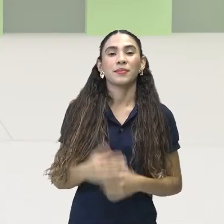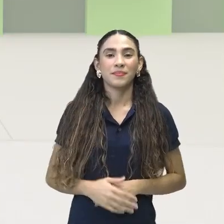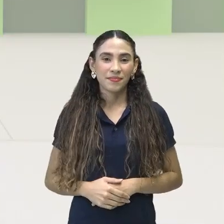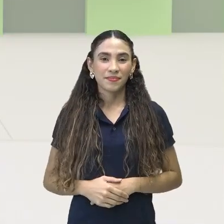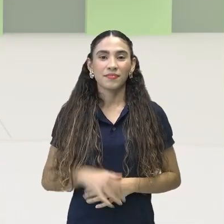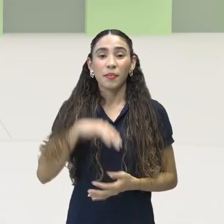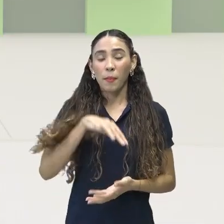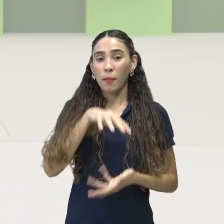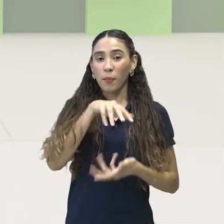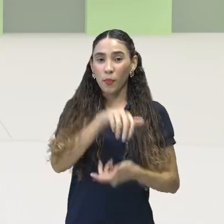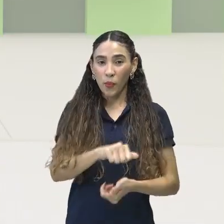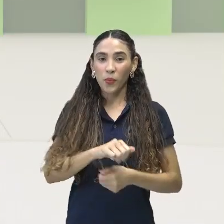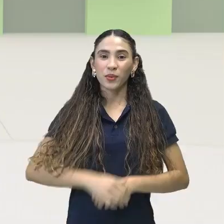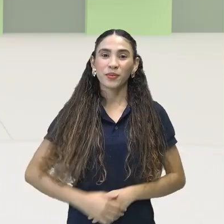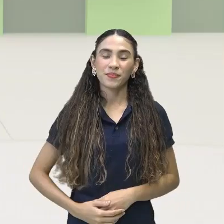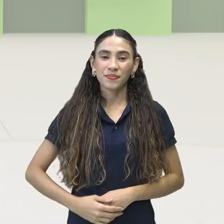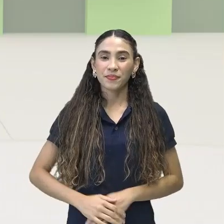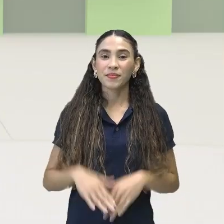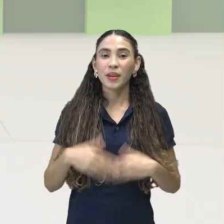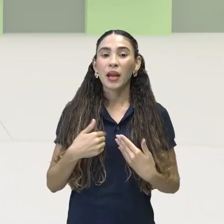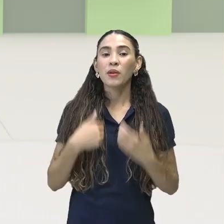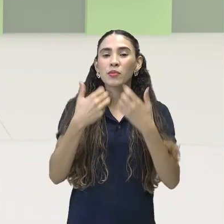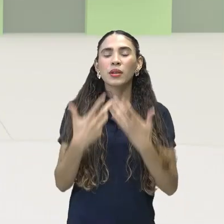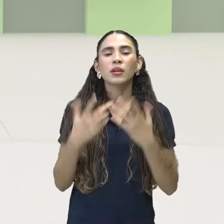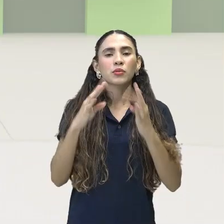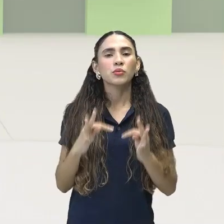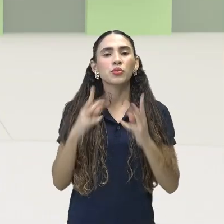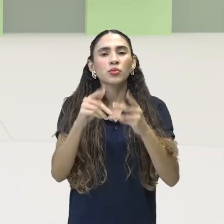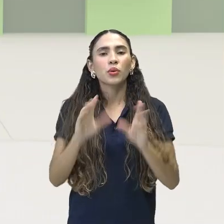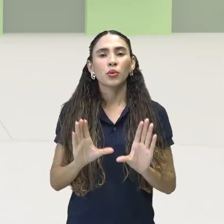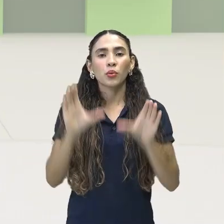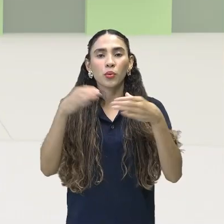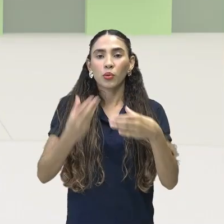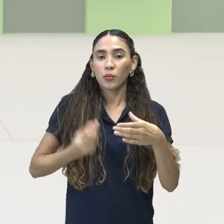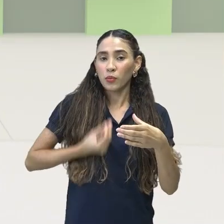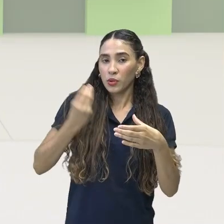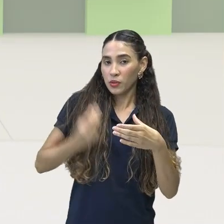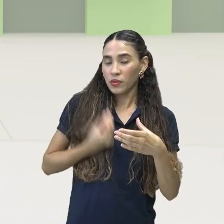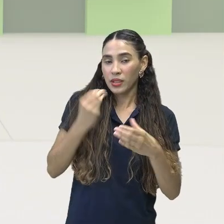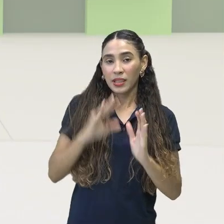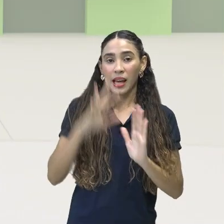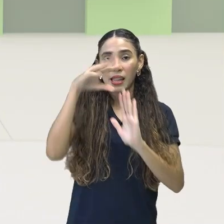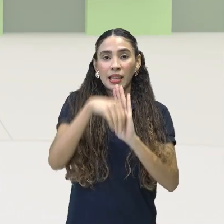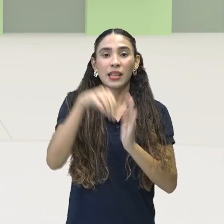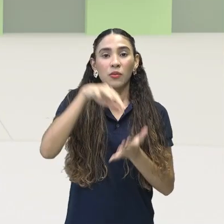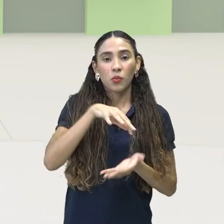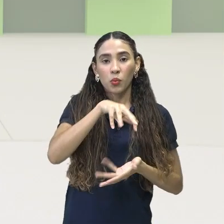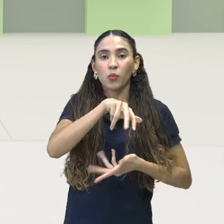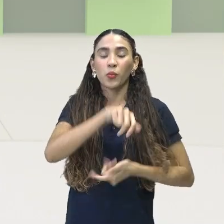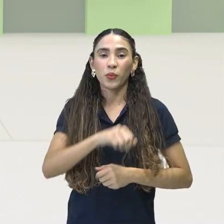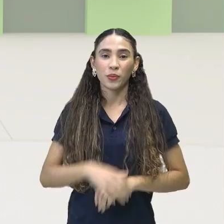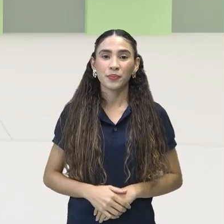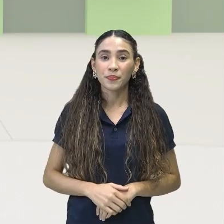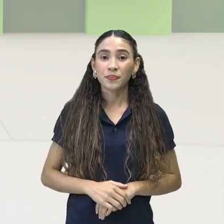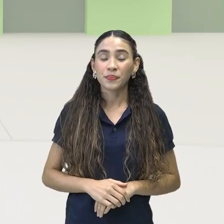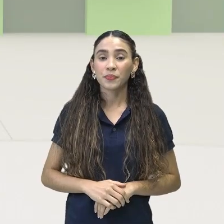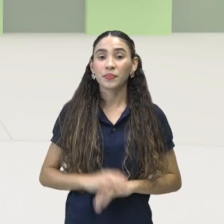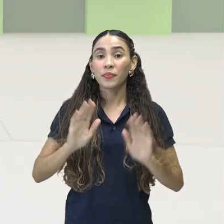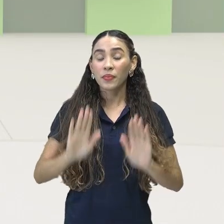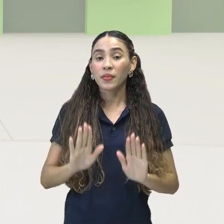no nosso planeta. Estou falando de todos os seres vivos contidos no planeta Terra. Então,